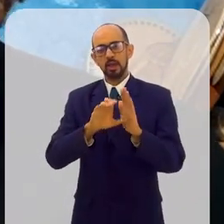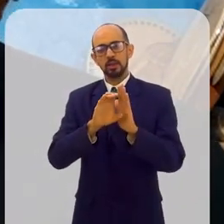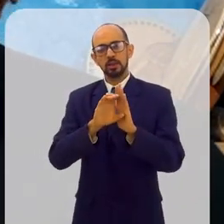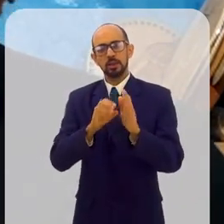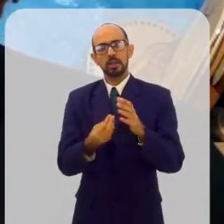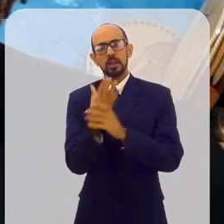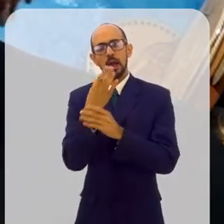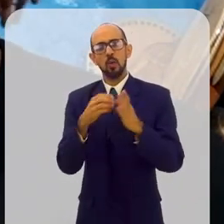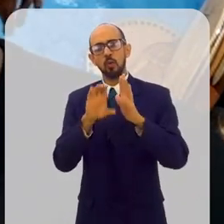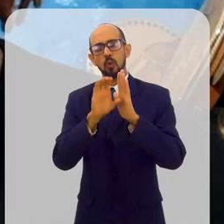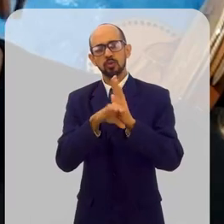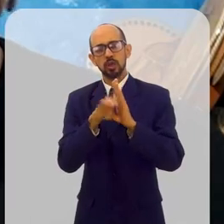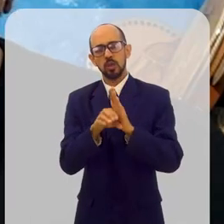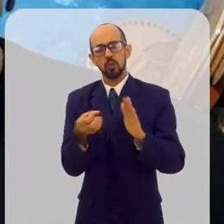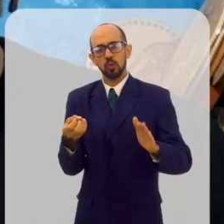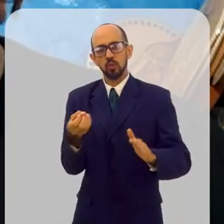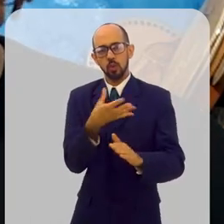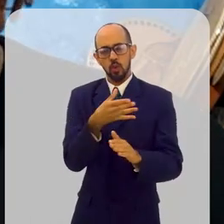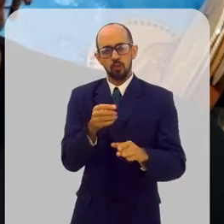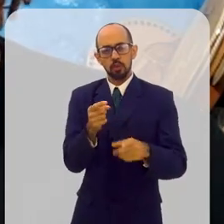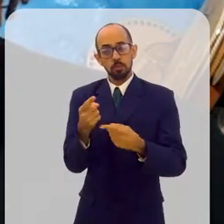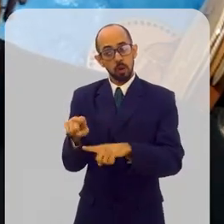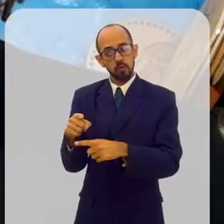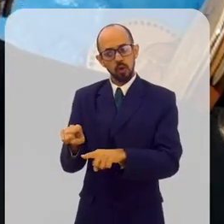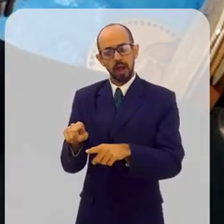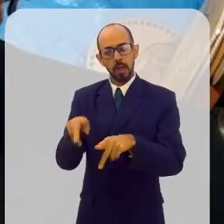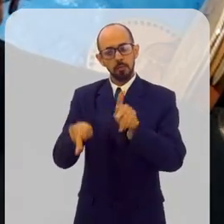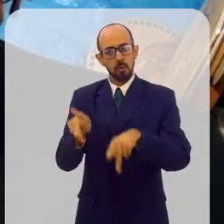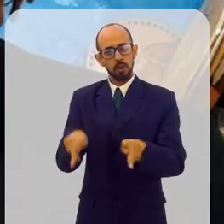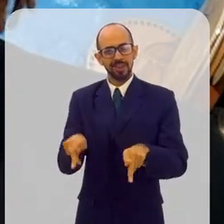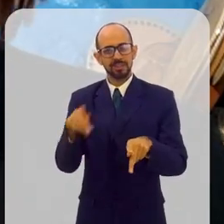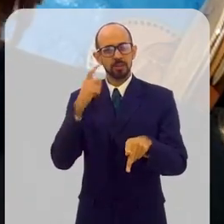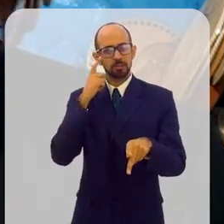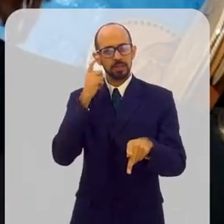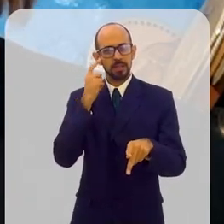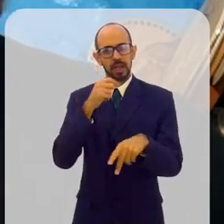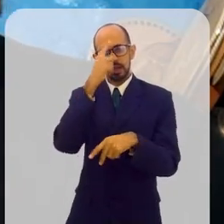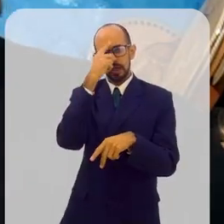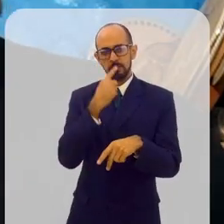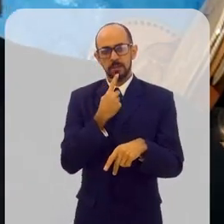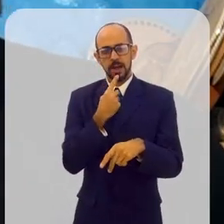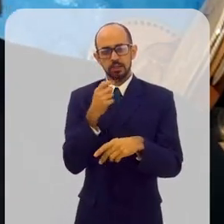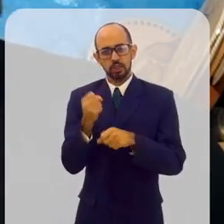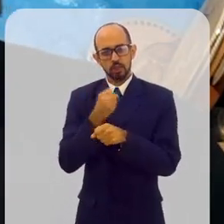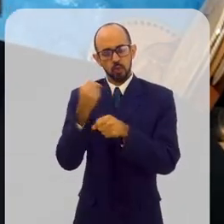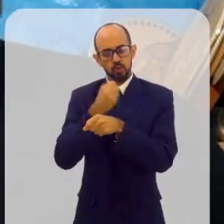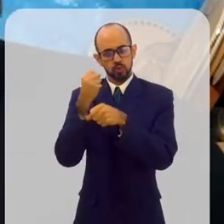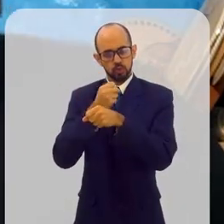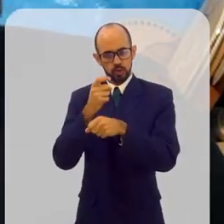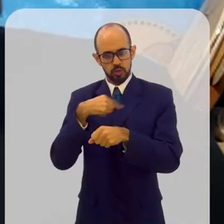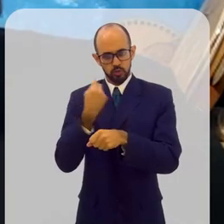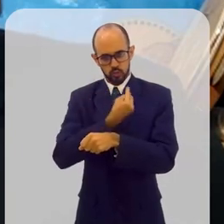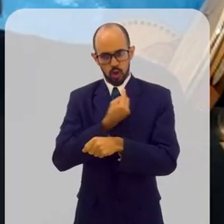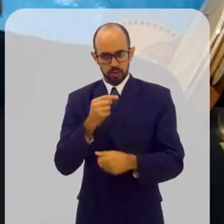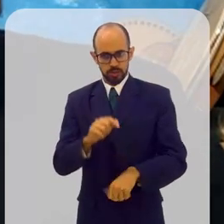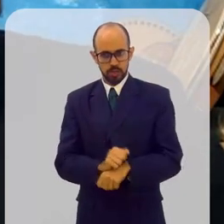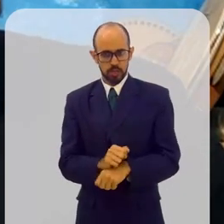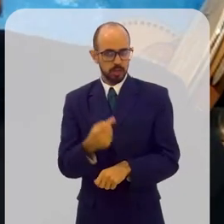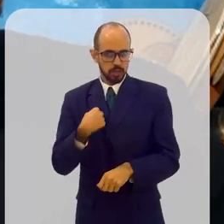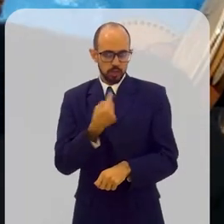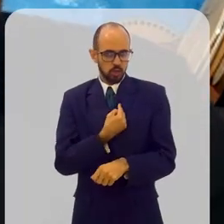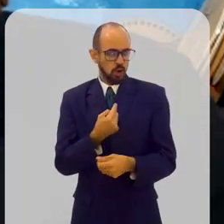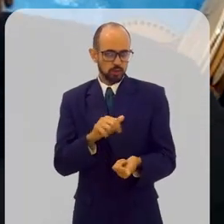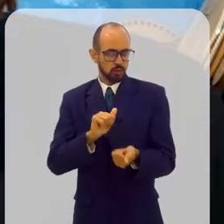do reconstituir ou provocar a população sobre que estereótipos são esses que construíram sobre nós,